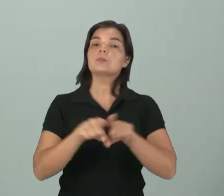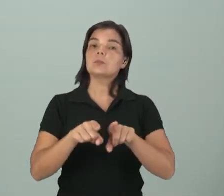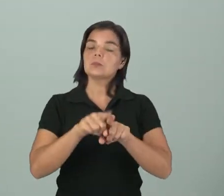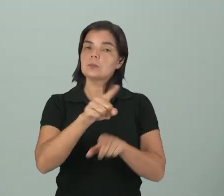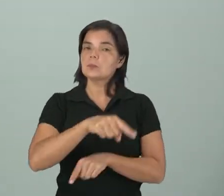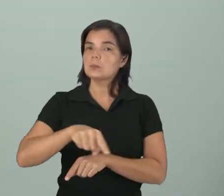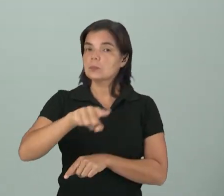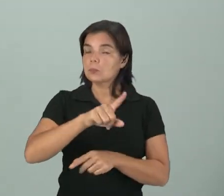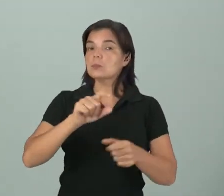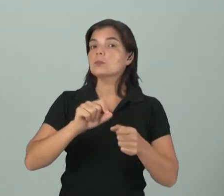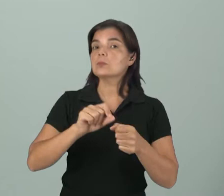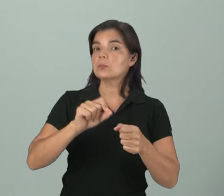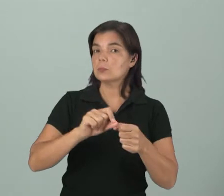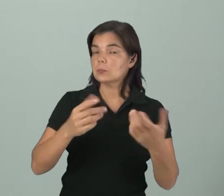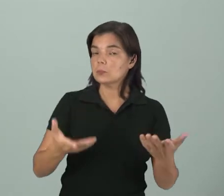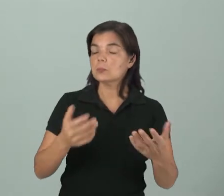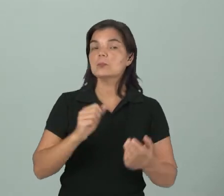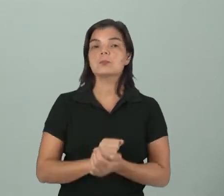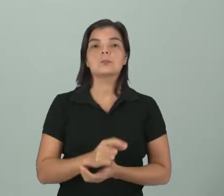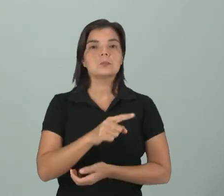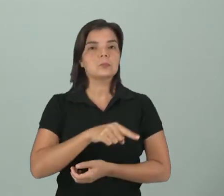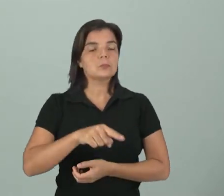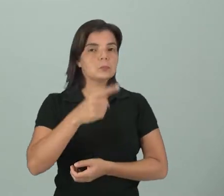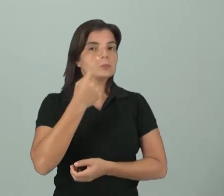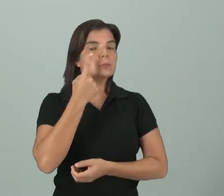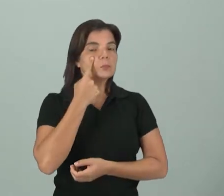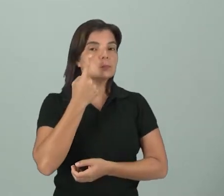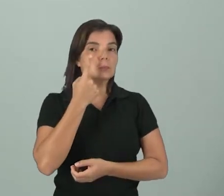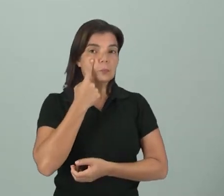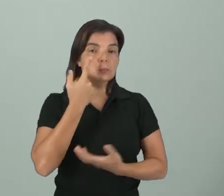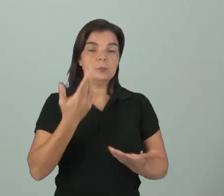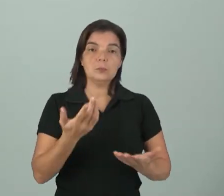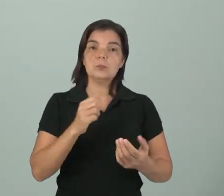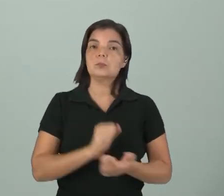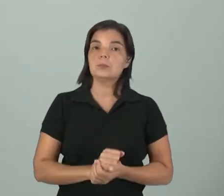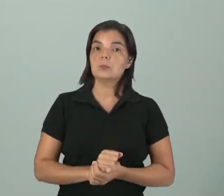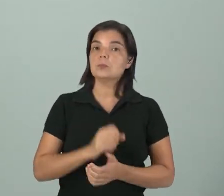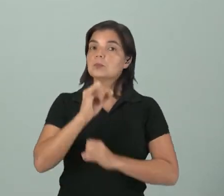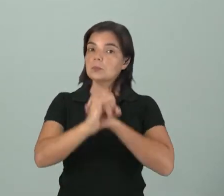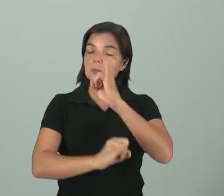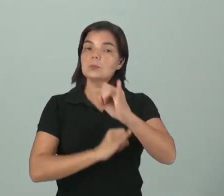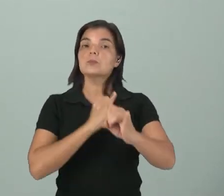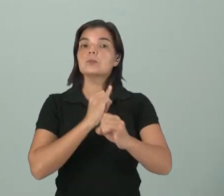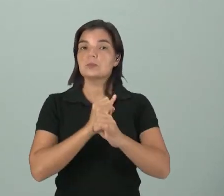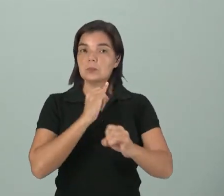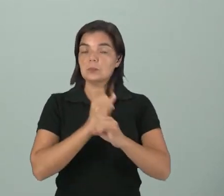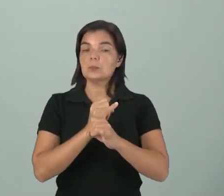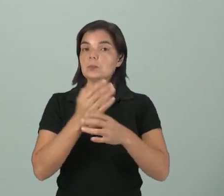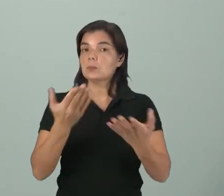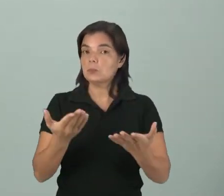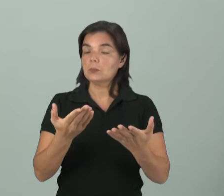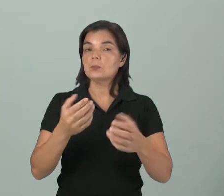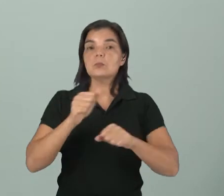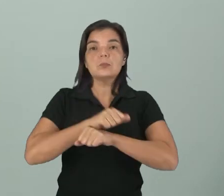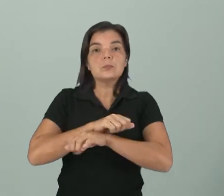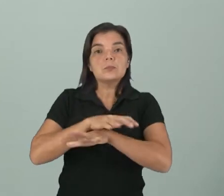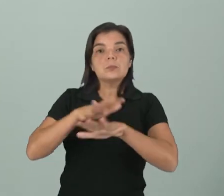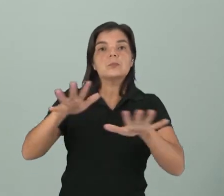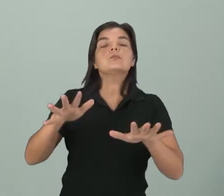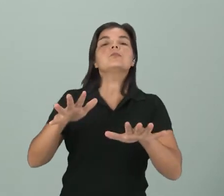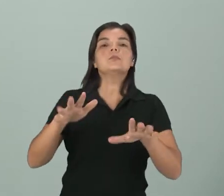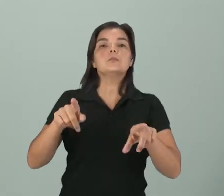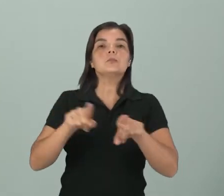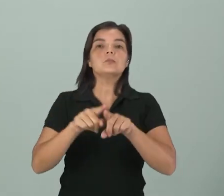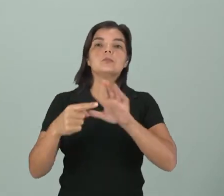aquilo que você faz, né? Quando você coloca isso na internet, então você está expandindo,